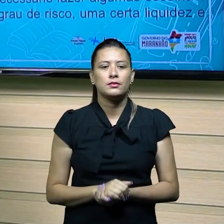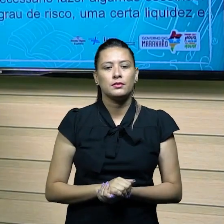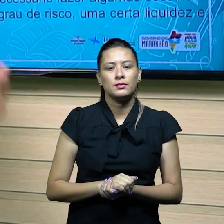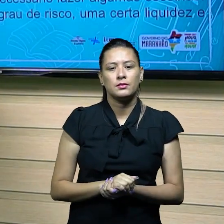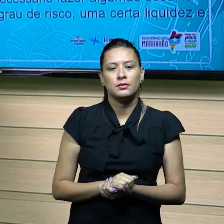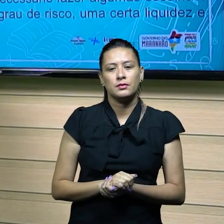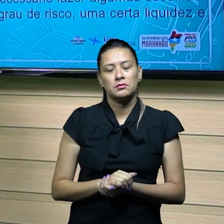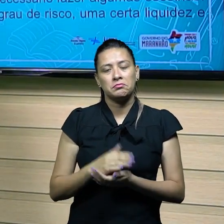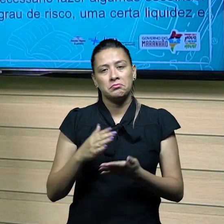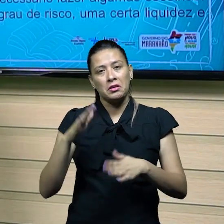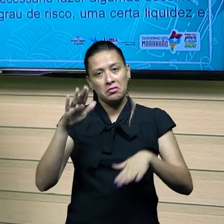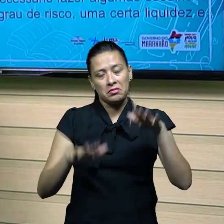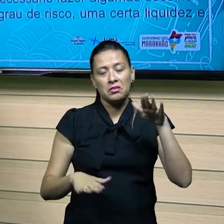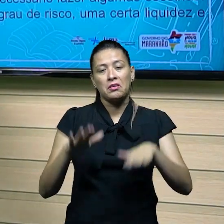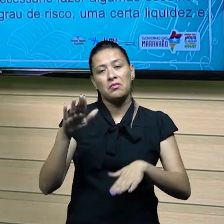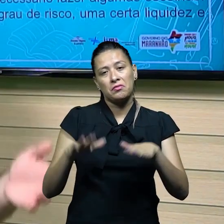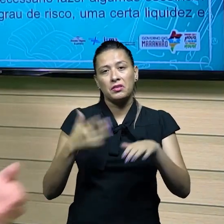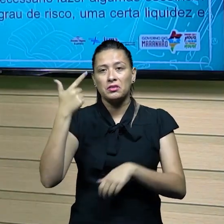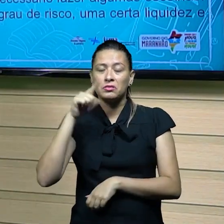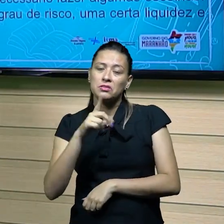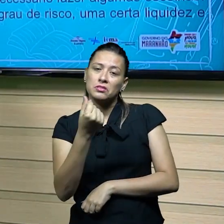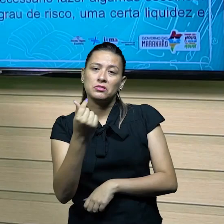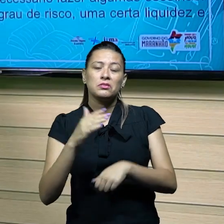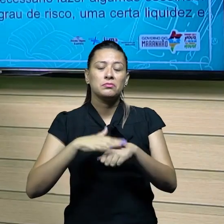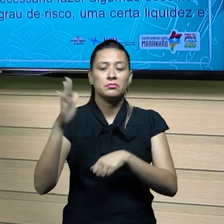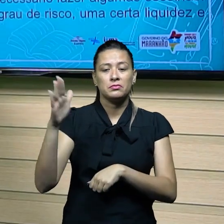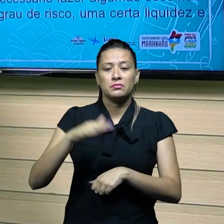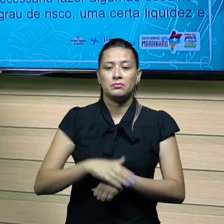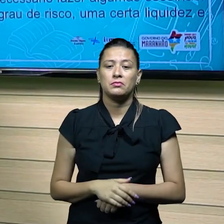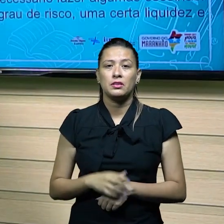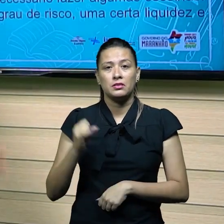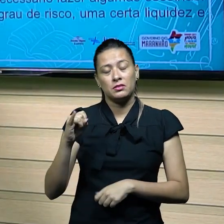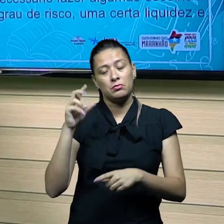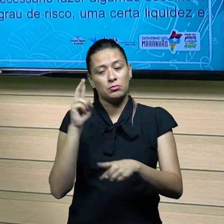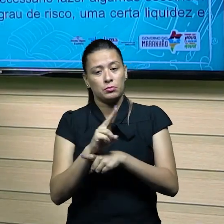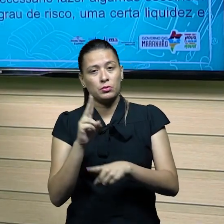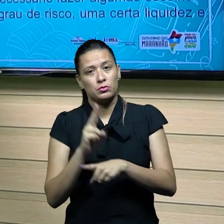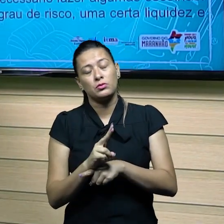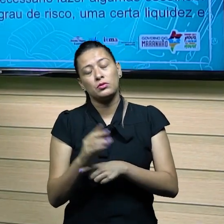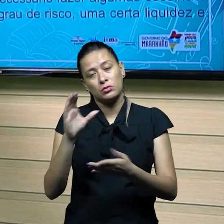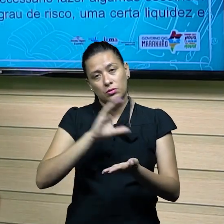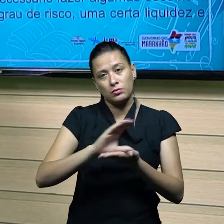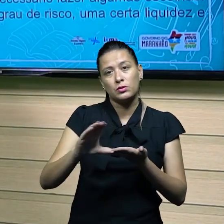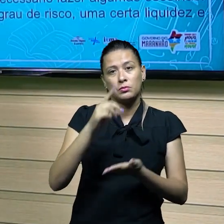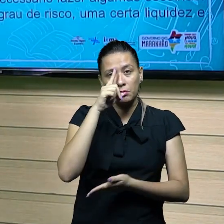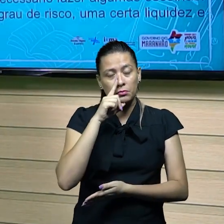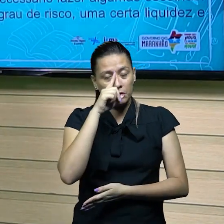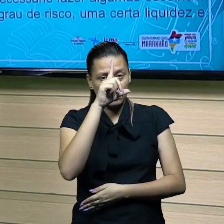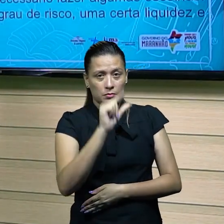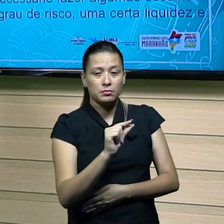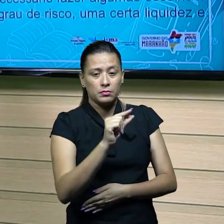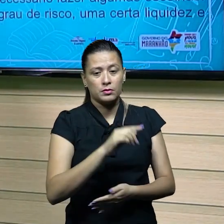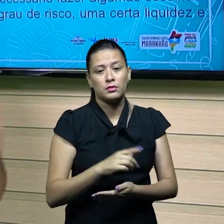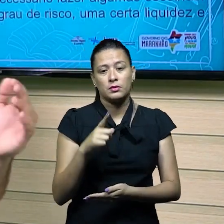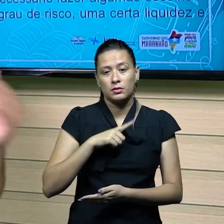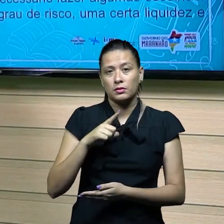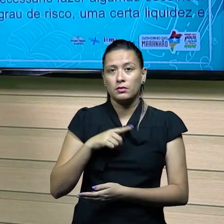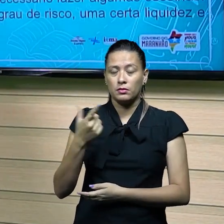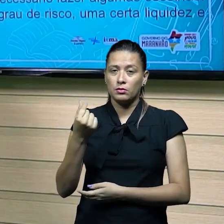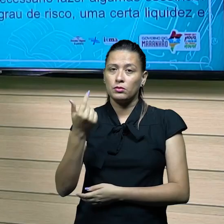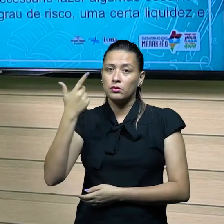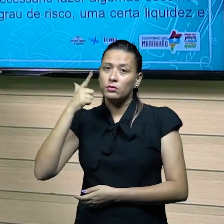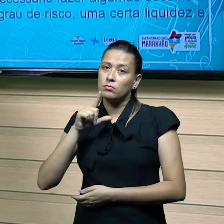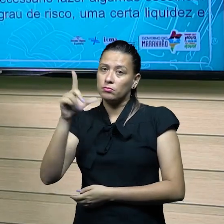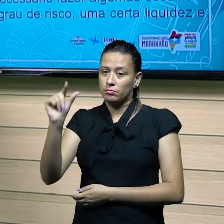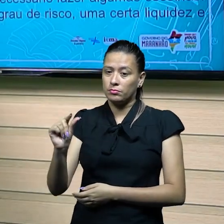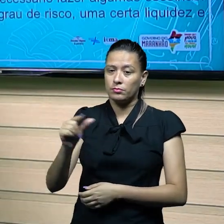menor, ou eu quero ter uma liquidez maior com menos rendimento, ou ter uma liquidez menor com mais investimento. Então isso tudo